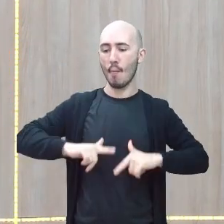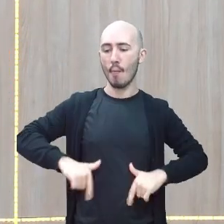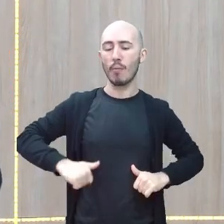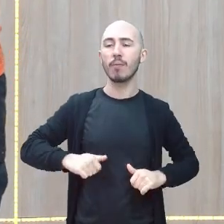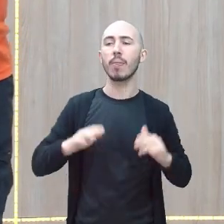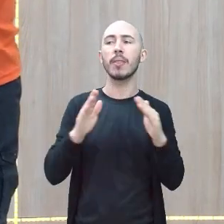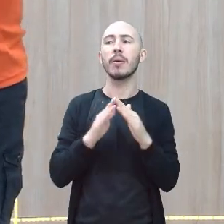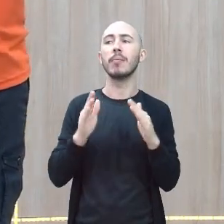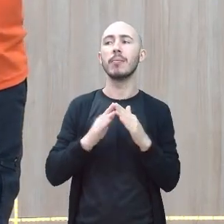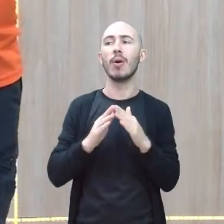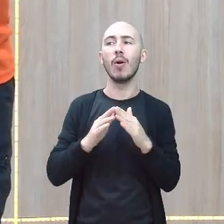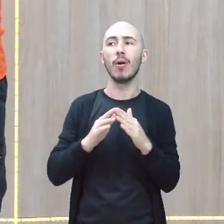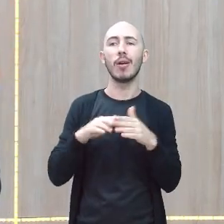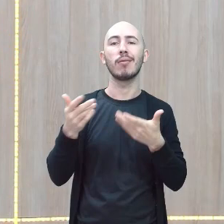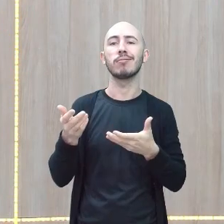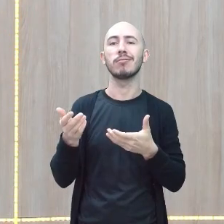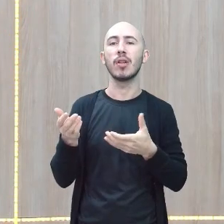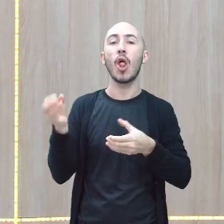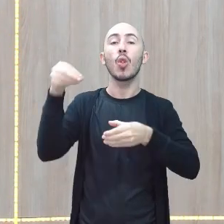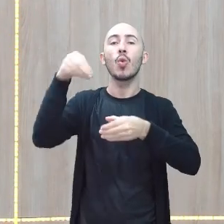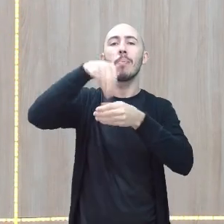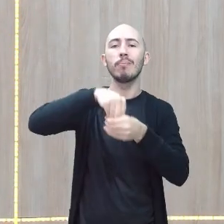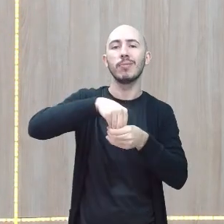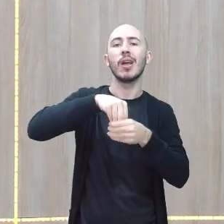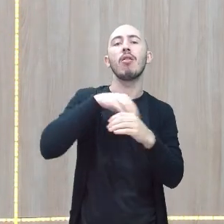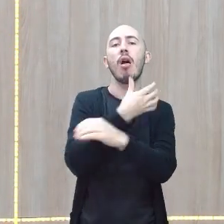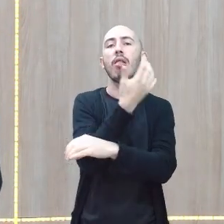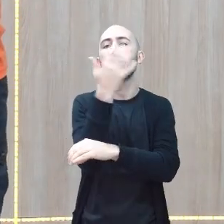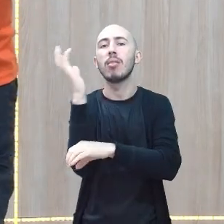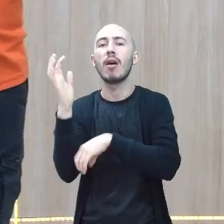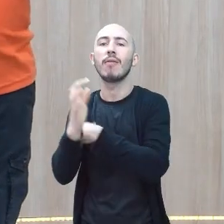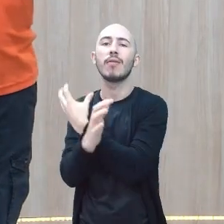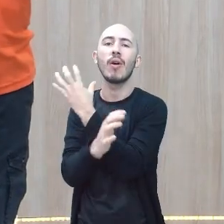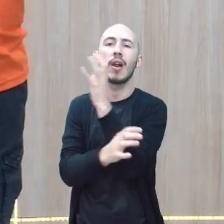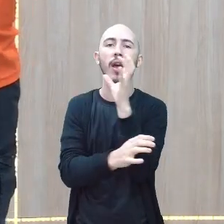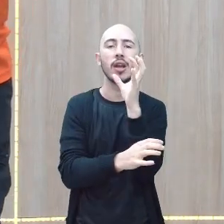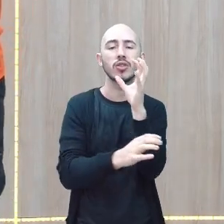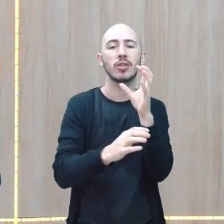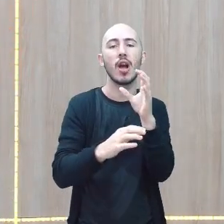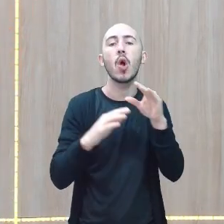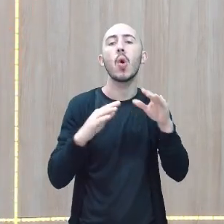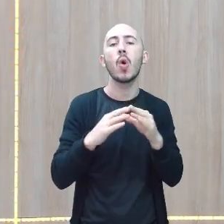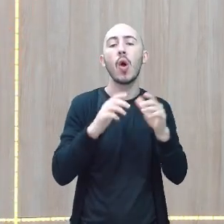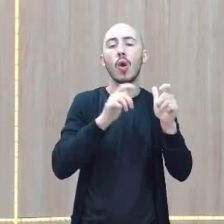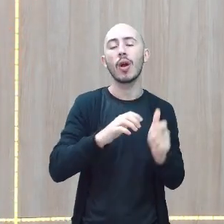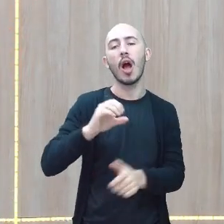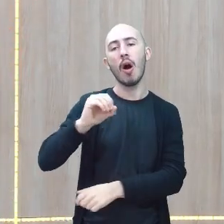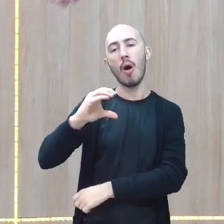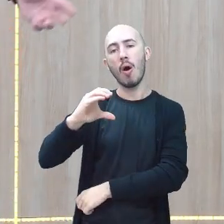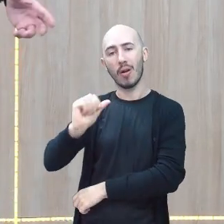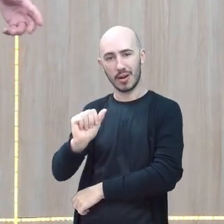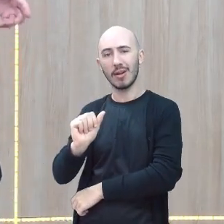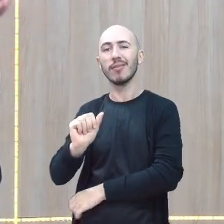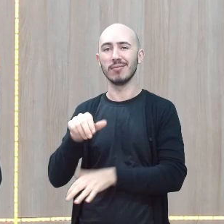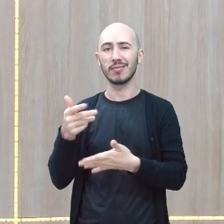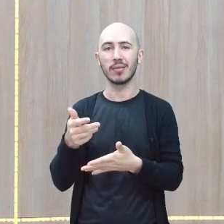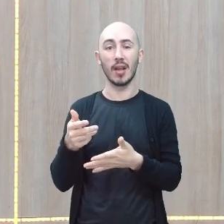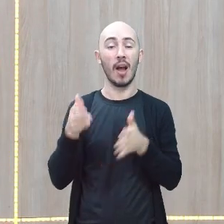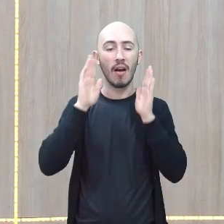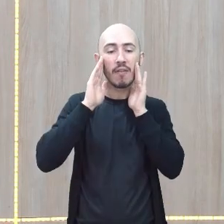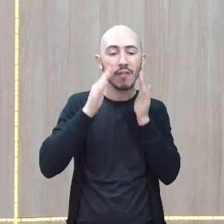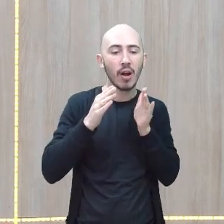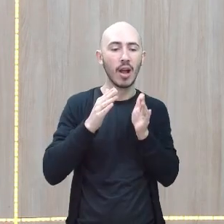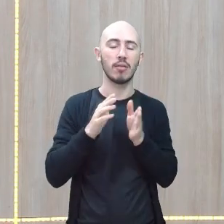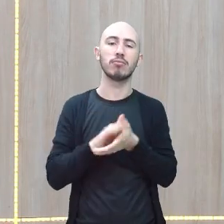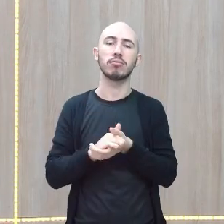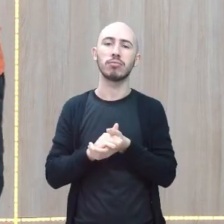habitante no interior das florestas, né, nas ocas, né? Assim, dedicado à caça, né,